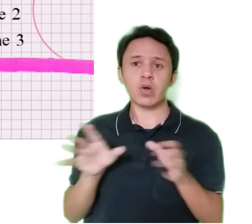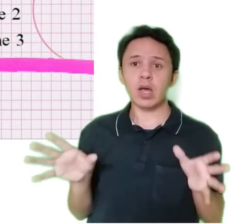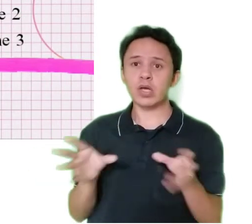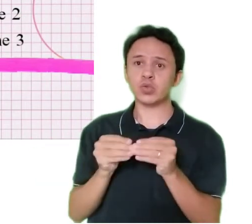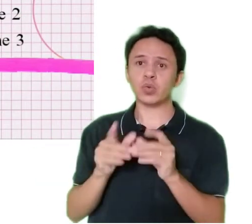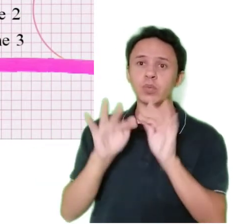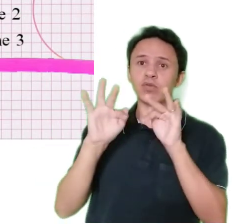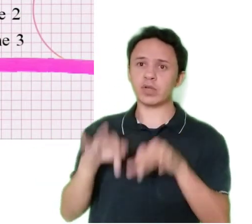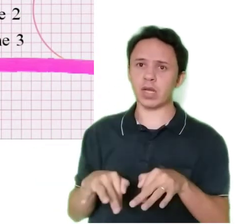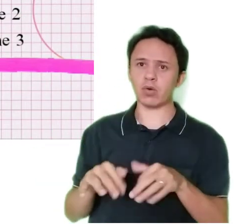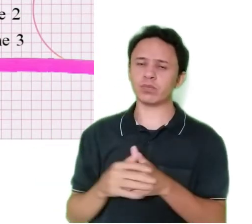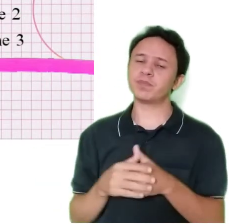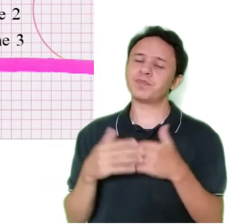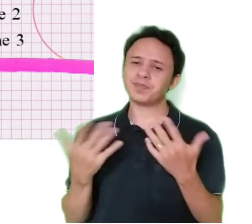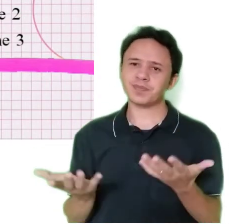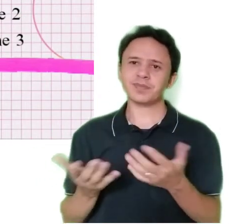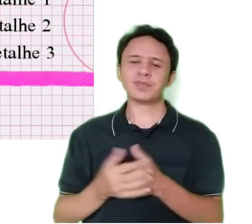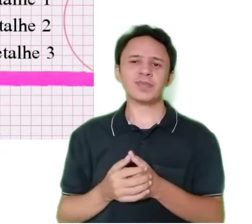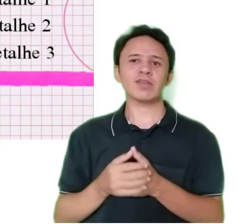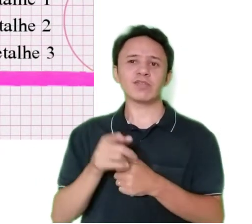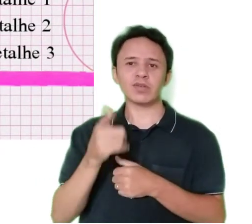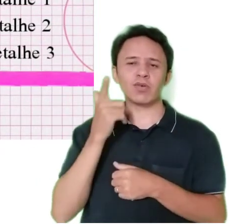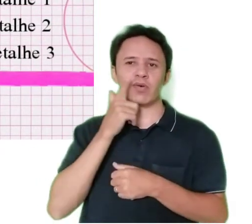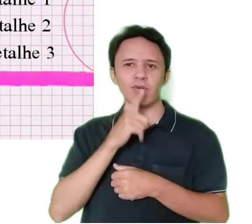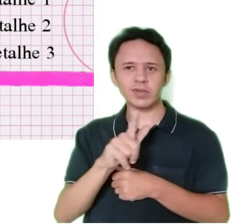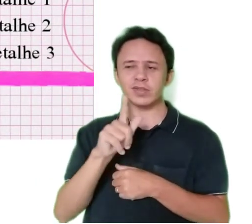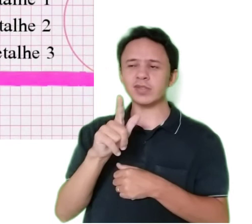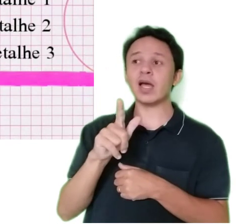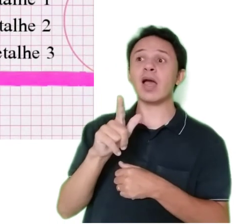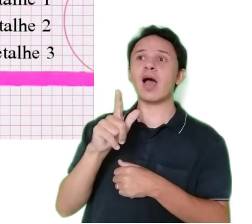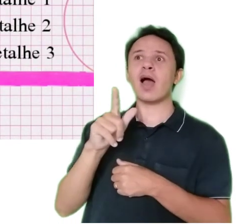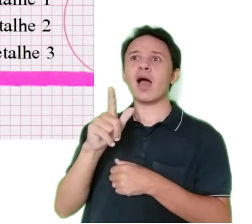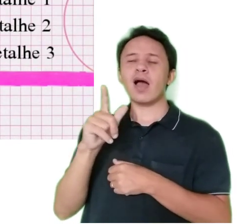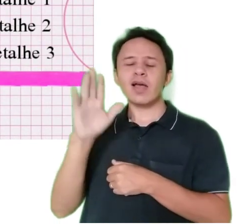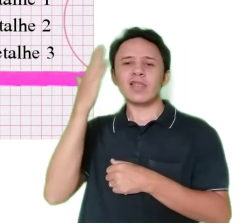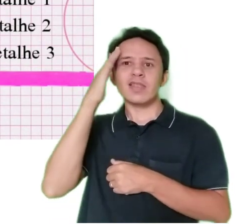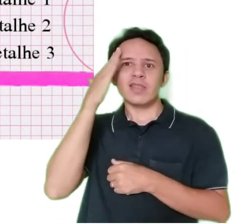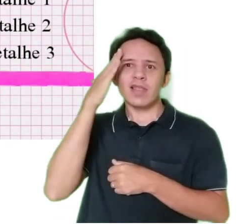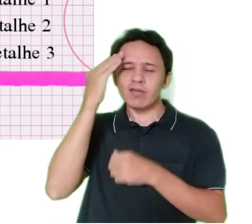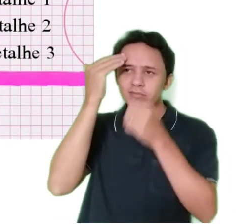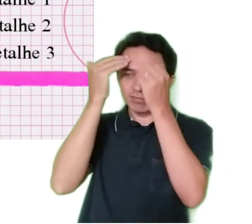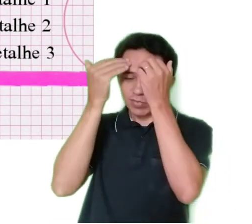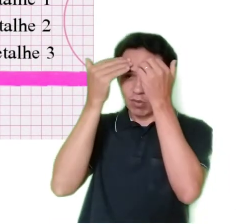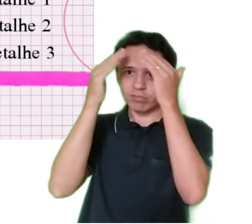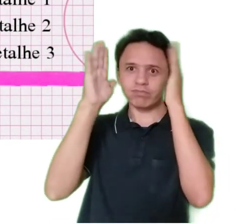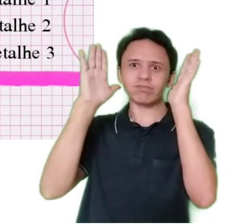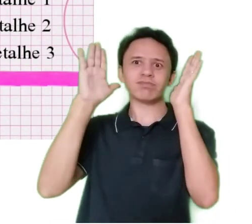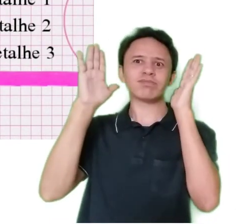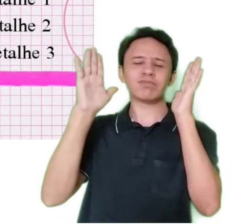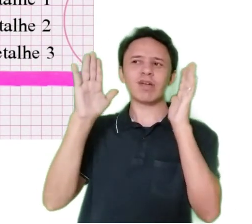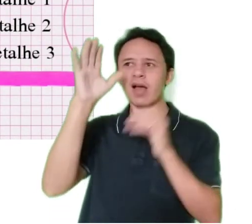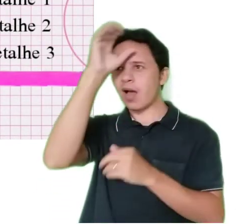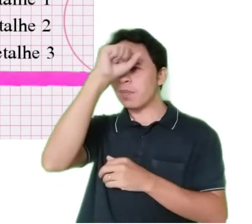o resumo no final. Assim, você fica totalmente ativo no processo de aprendizagem,